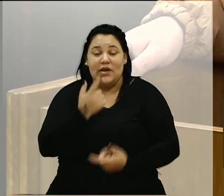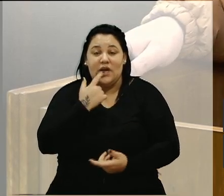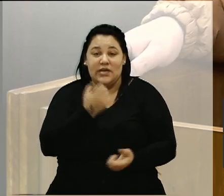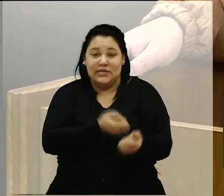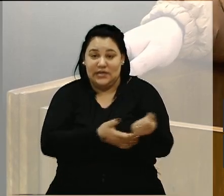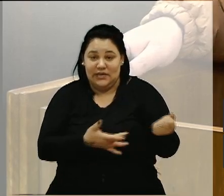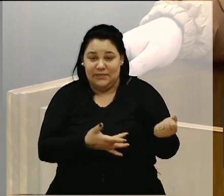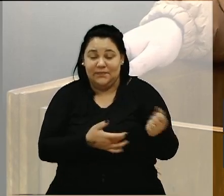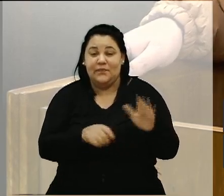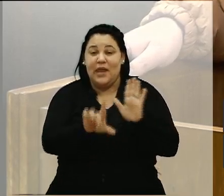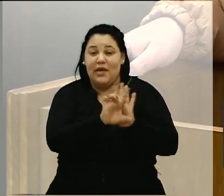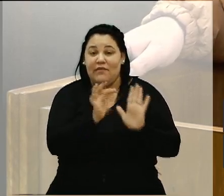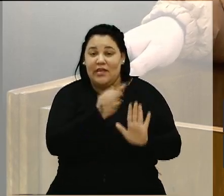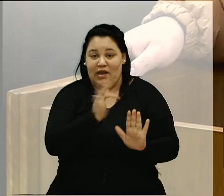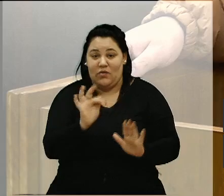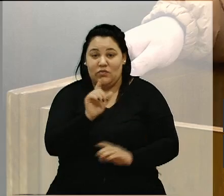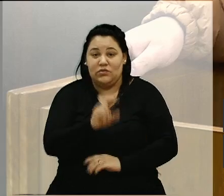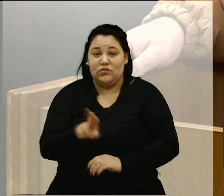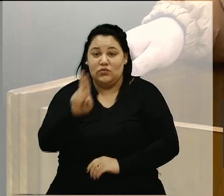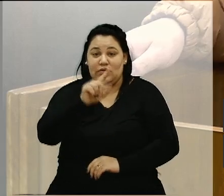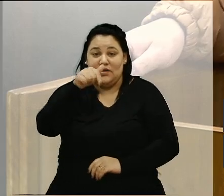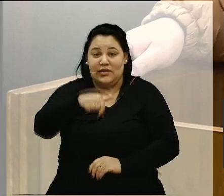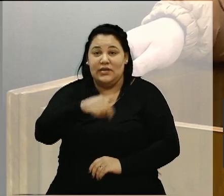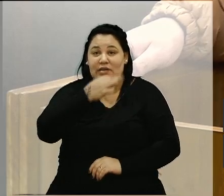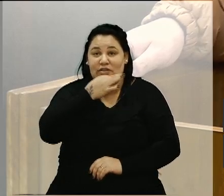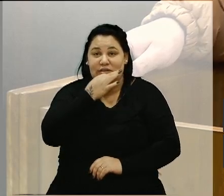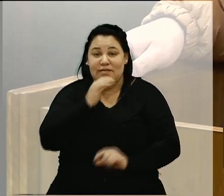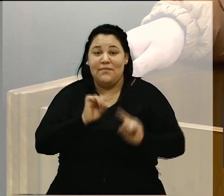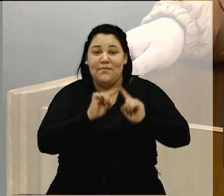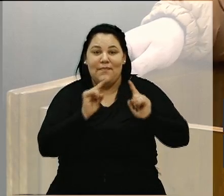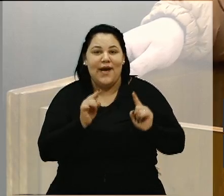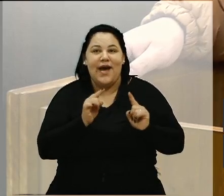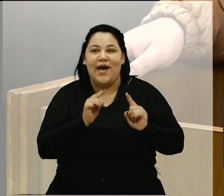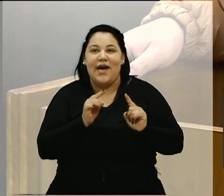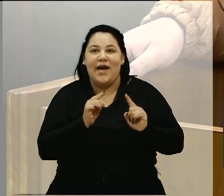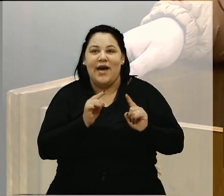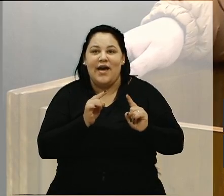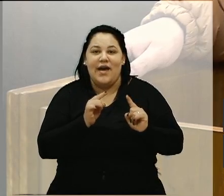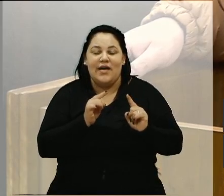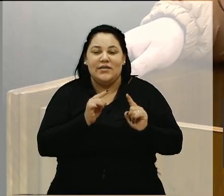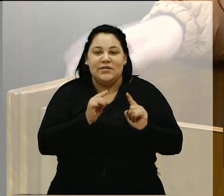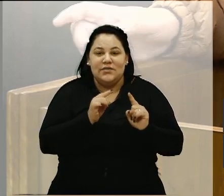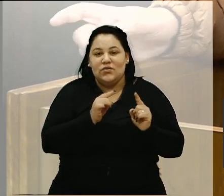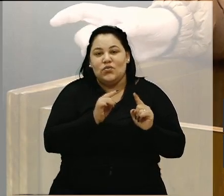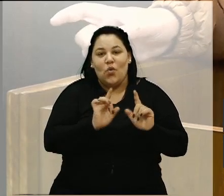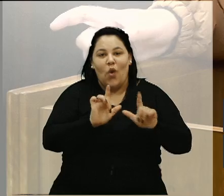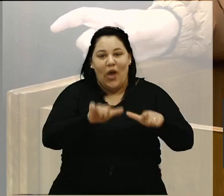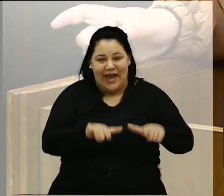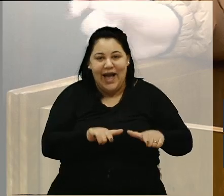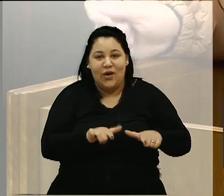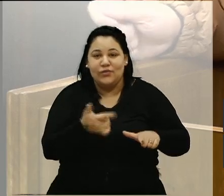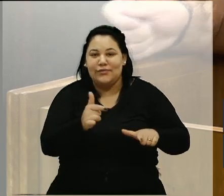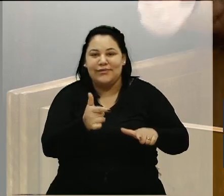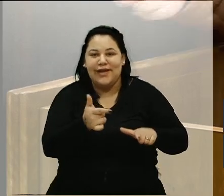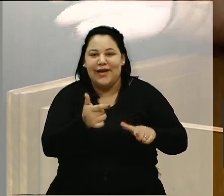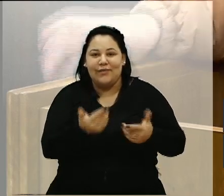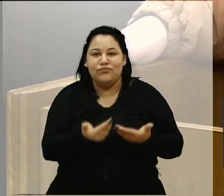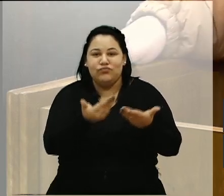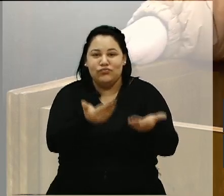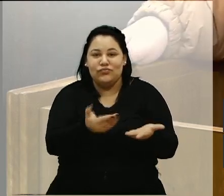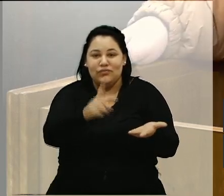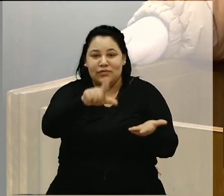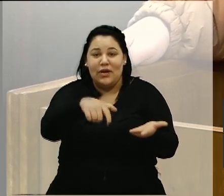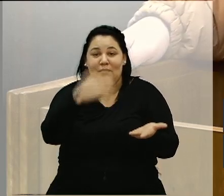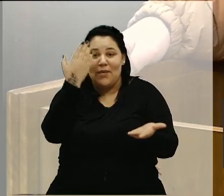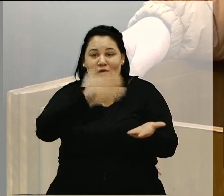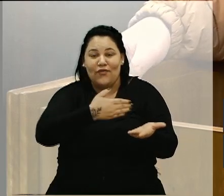Sul. No entanto, o Hemocentro ele não emite nenhum documento, nenhuma carteirinha de doador de sangue que sirva para comprovar